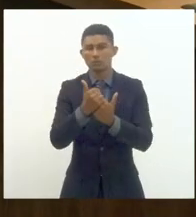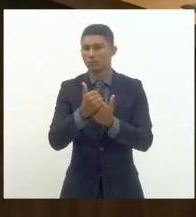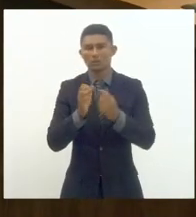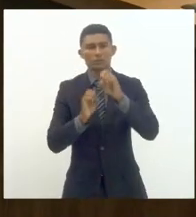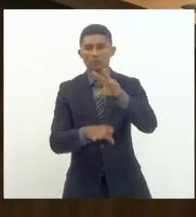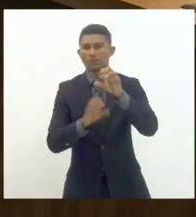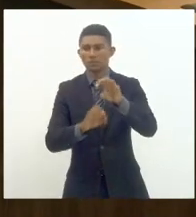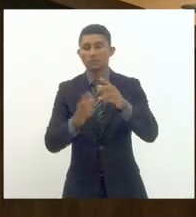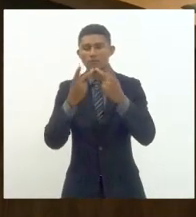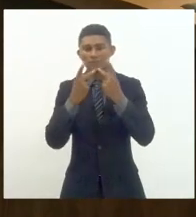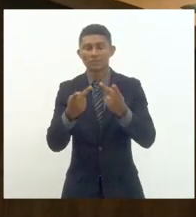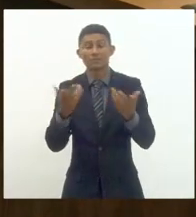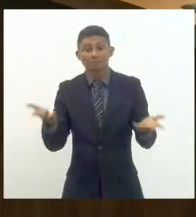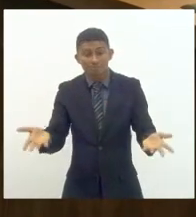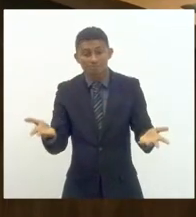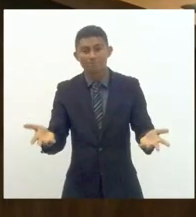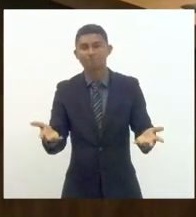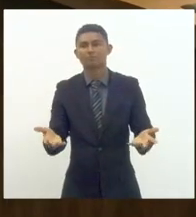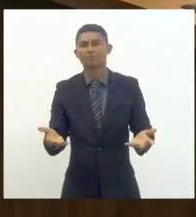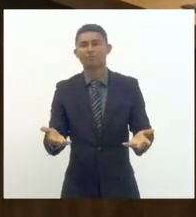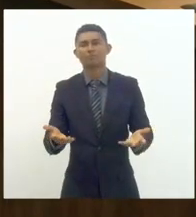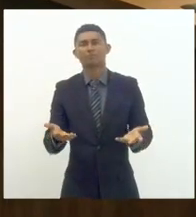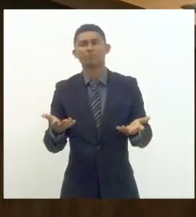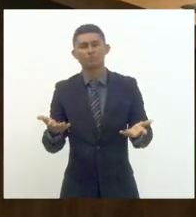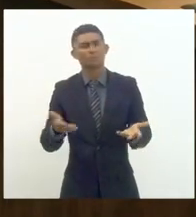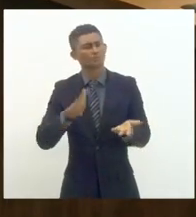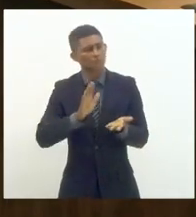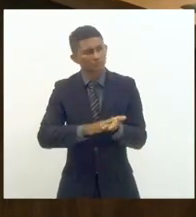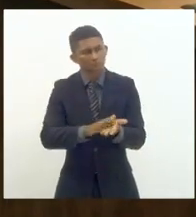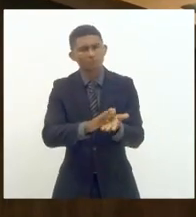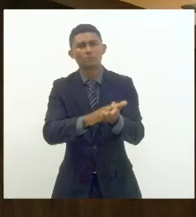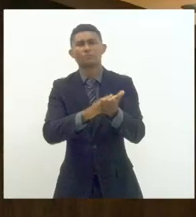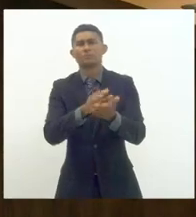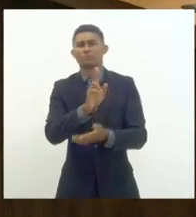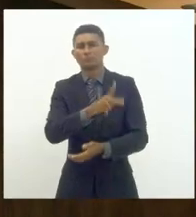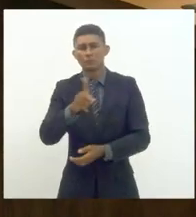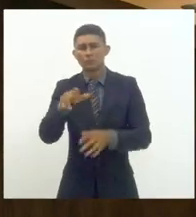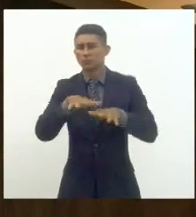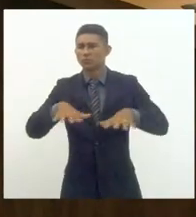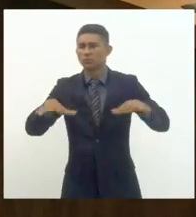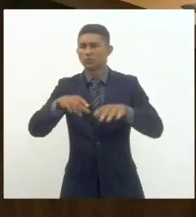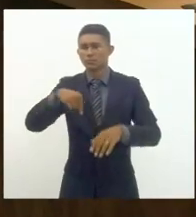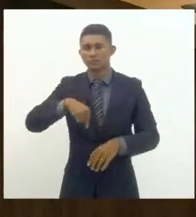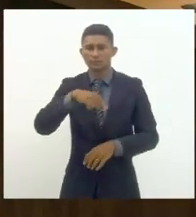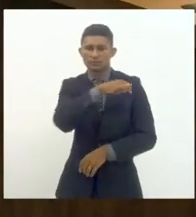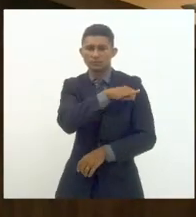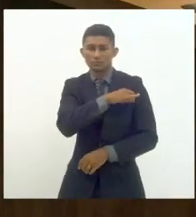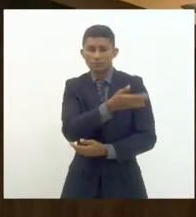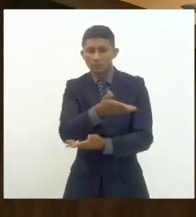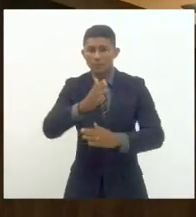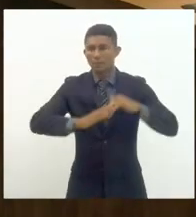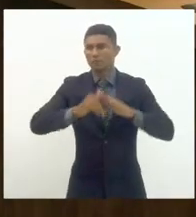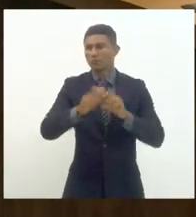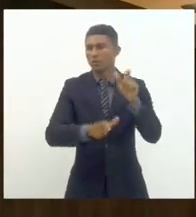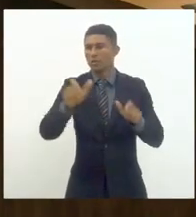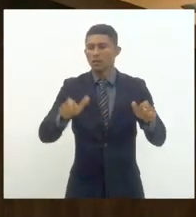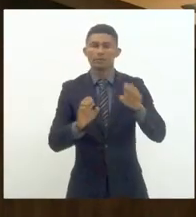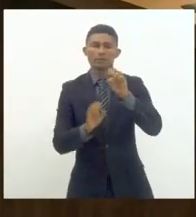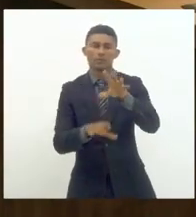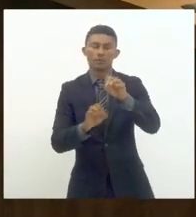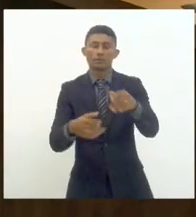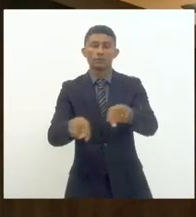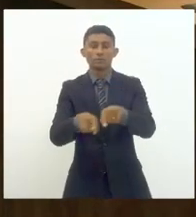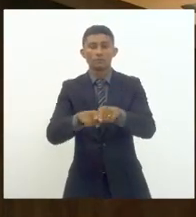aqui ressaltar. Então, deputado Rodrigo Amorim, parabéns à luta do Magistério Público no Rio de Janeiro, parabéns aos profissionais da educação, parabéns ao